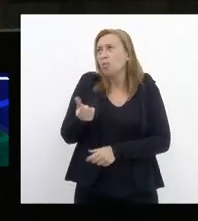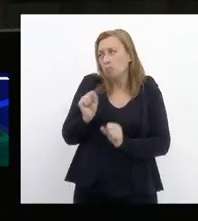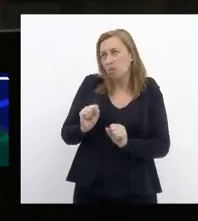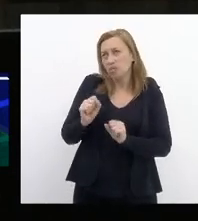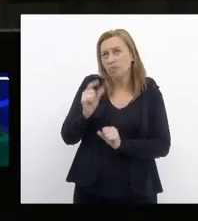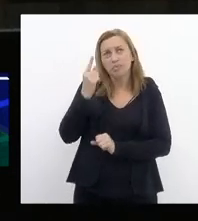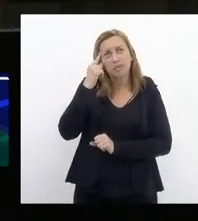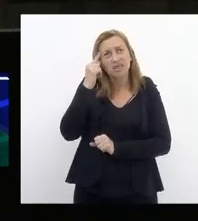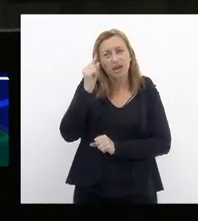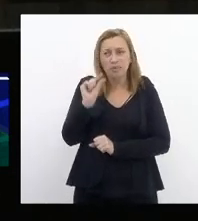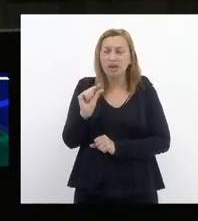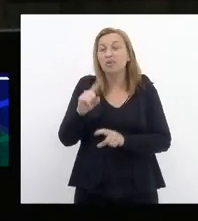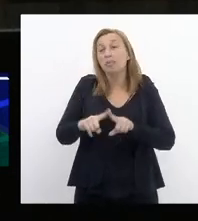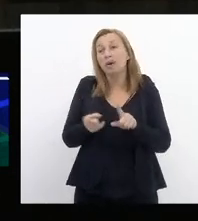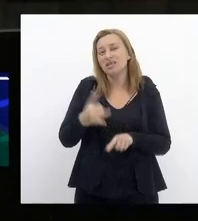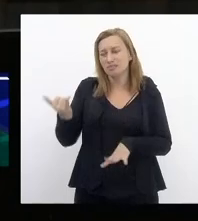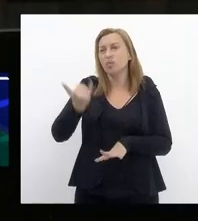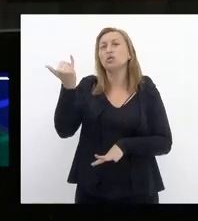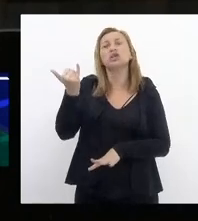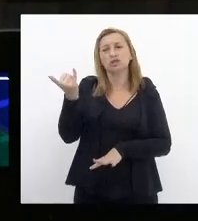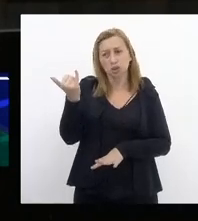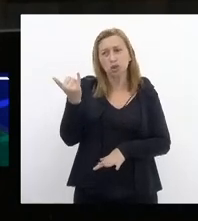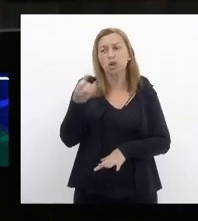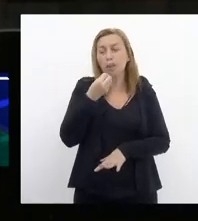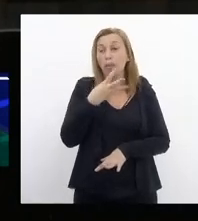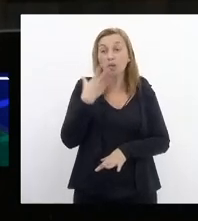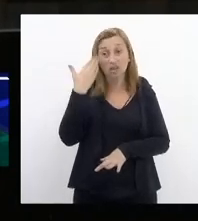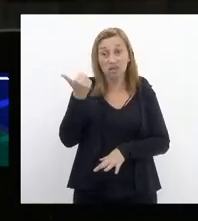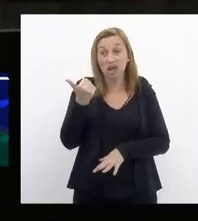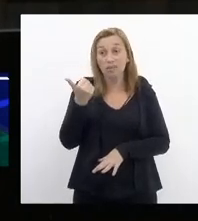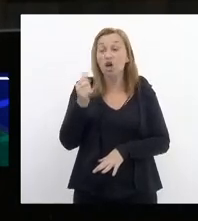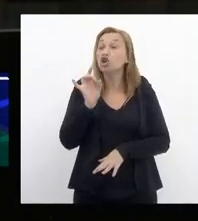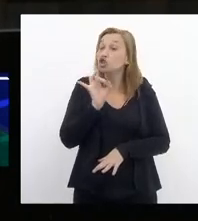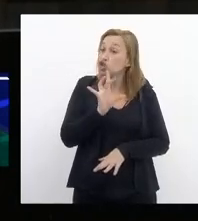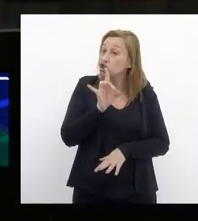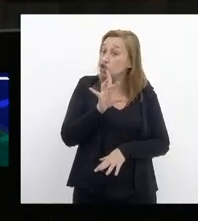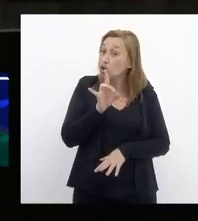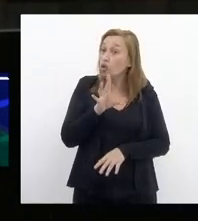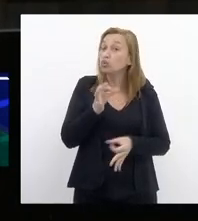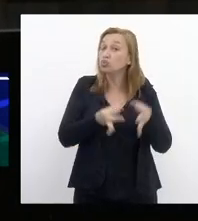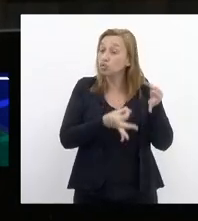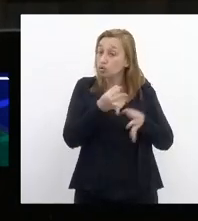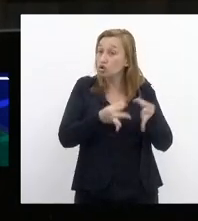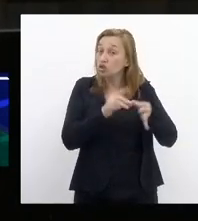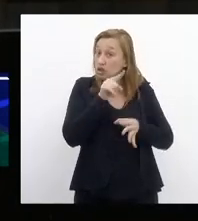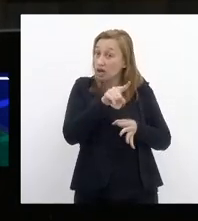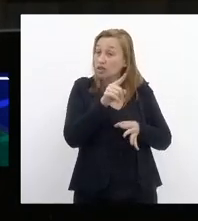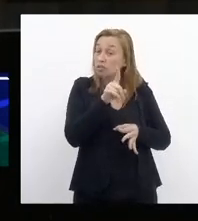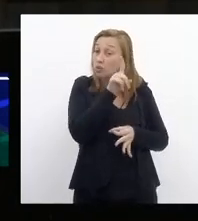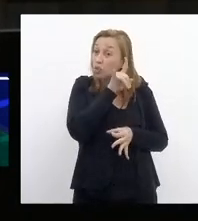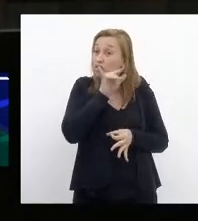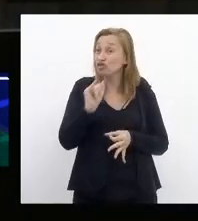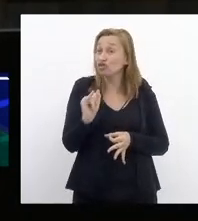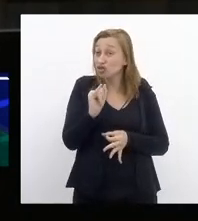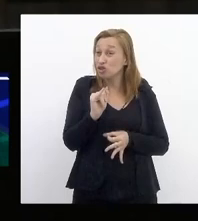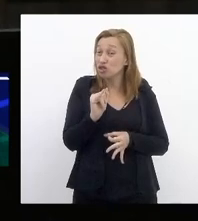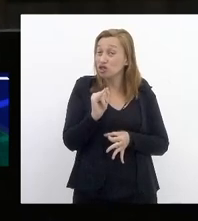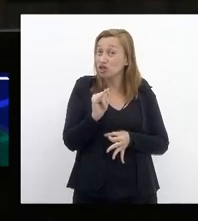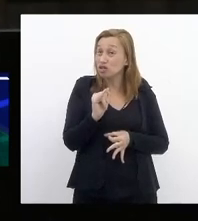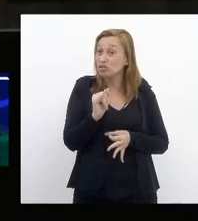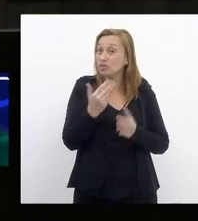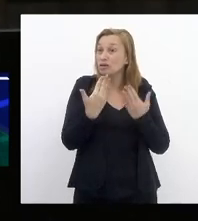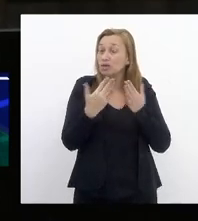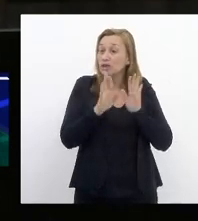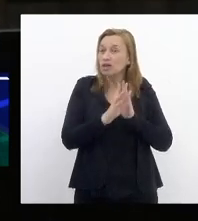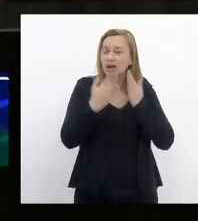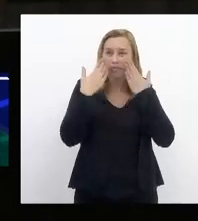pequeno isso, mas é muito importante. É bom que se saiba que somente nesse juizado, por dia, são